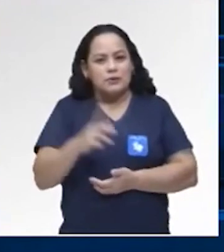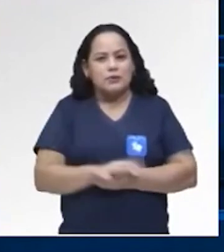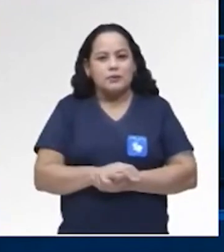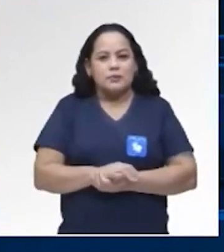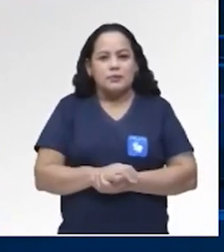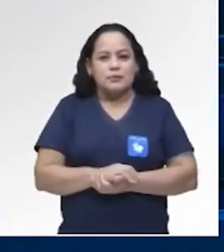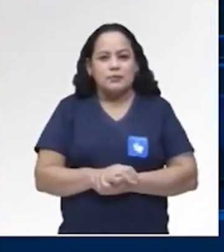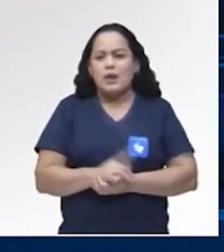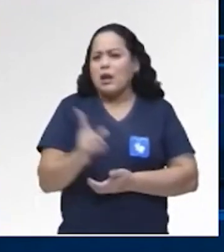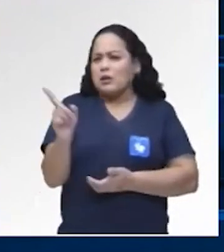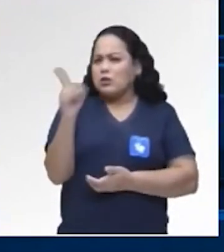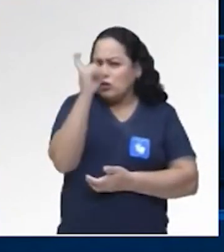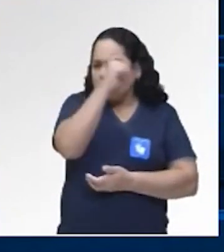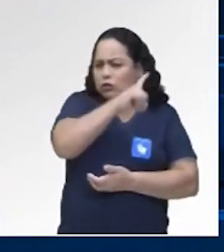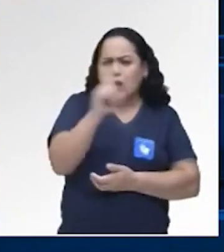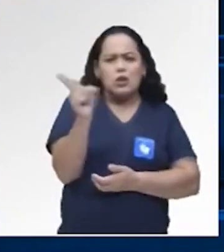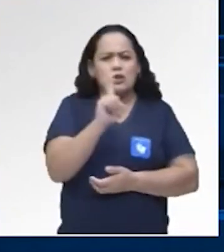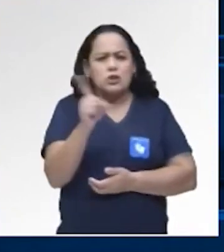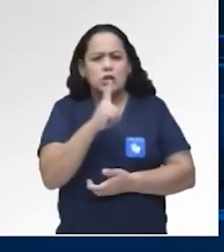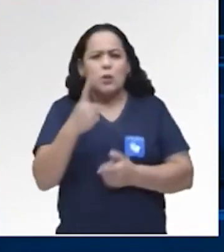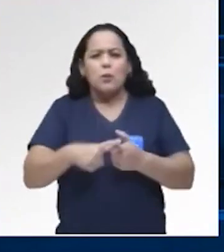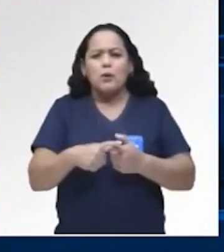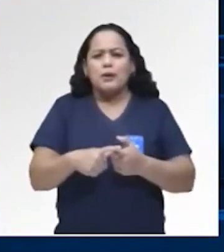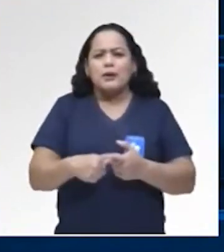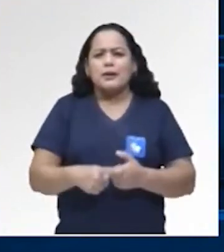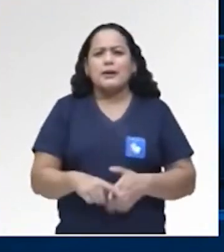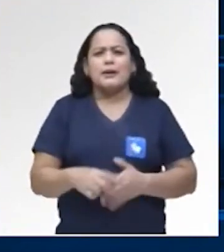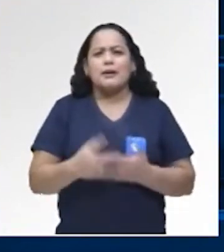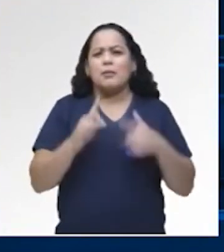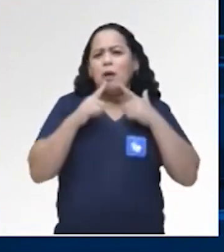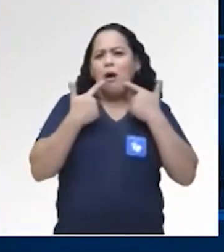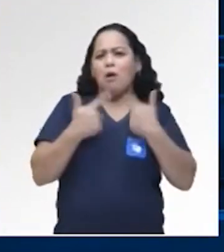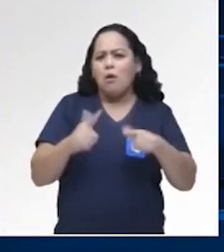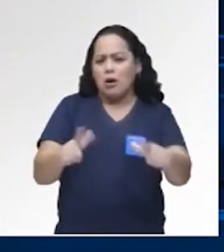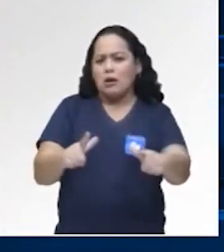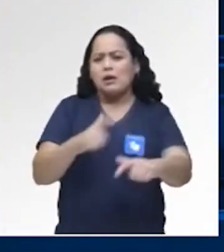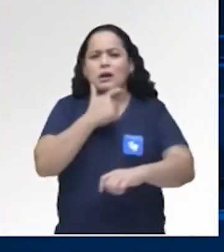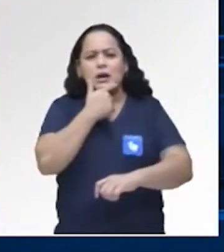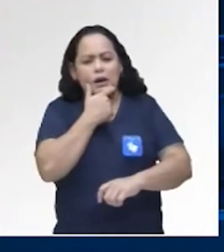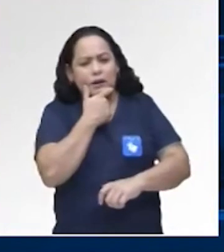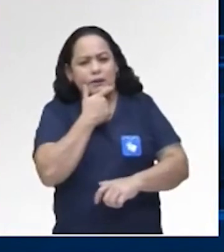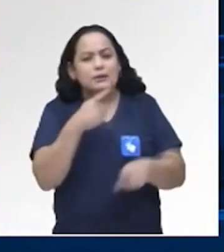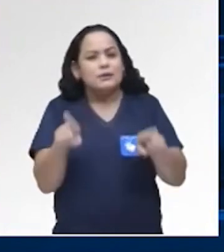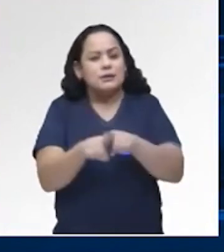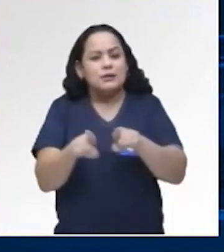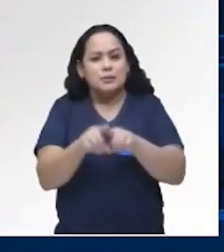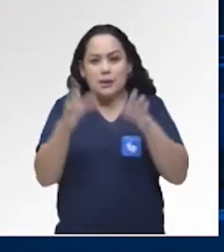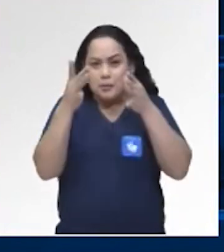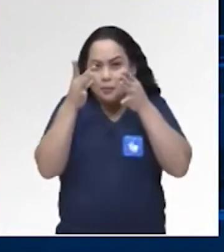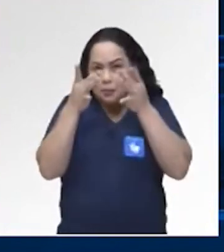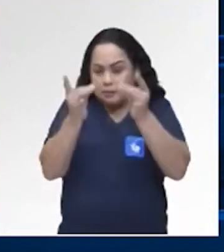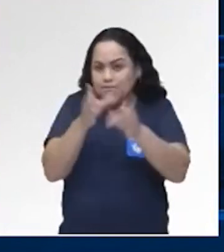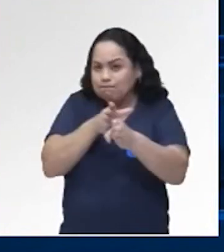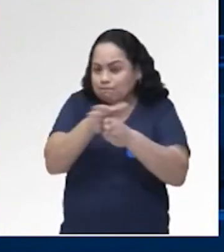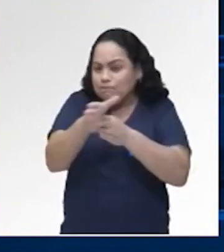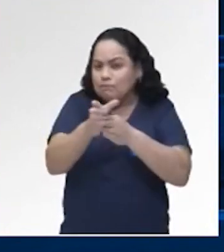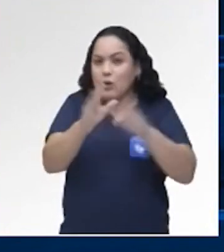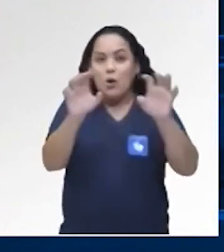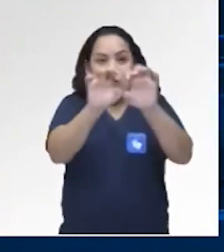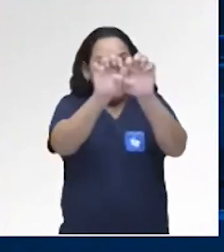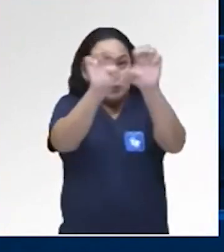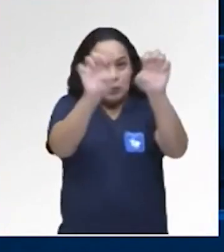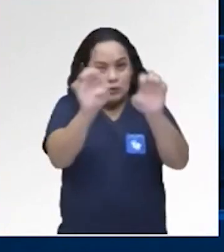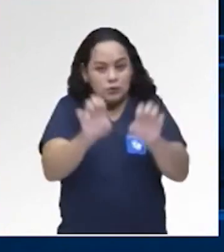nenhuma dificuldade com o idioma, né, com uma língua inglesa. Também chama atenção, é uma estrutura, tá certo? Nós temos